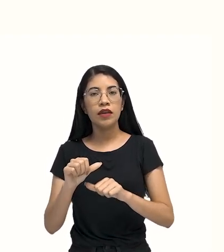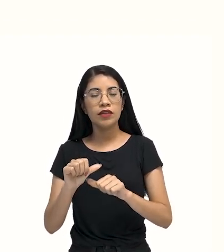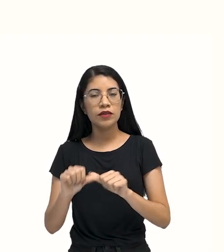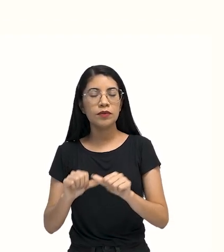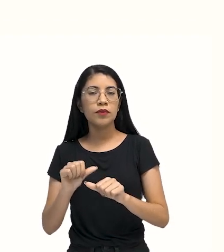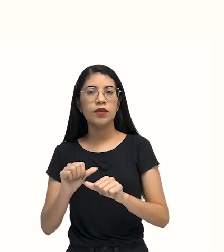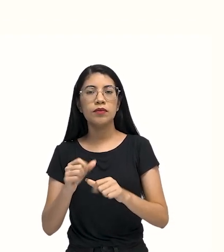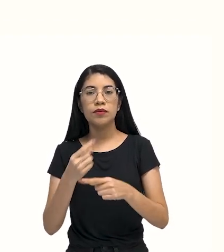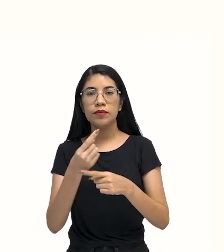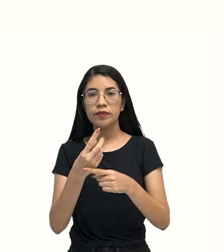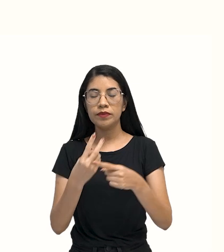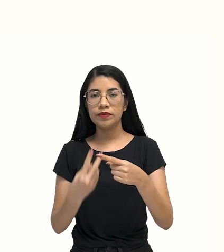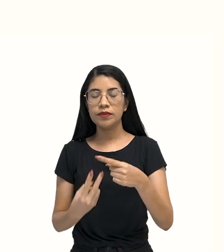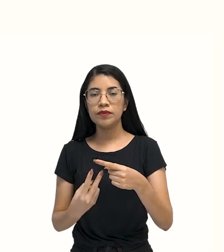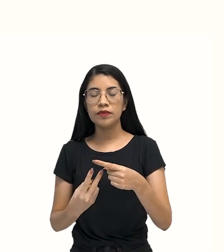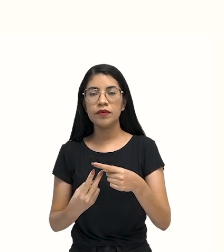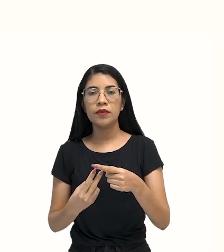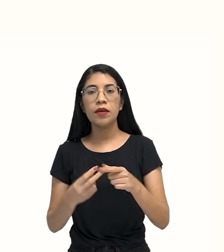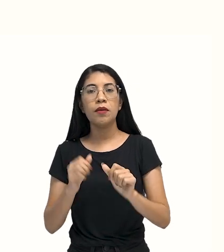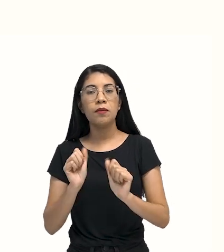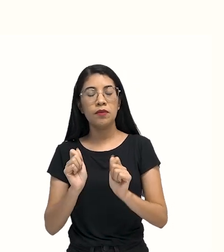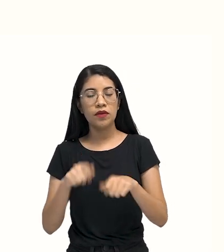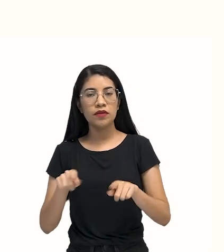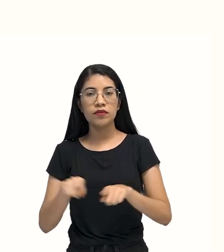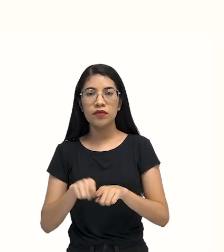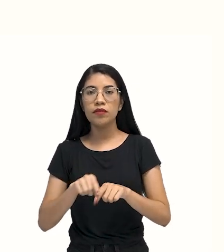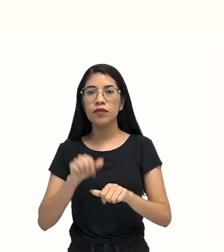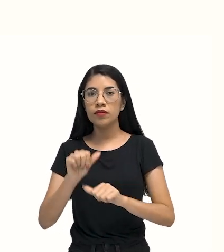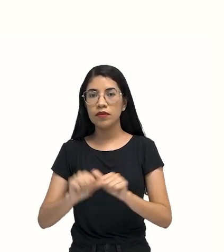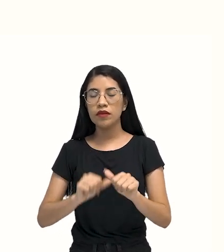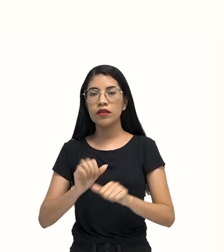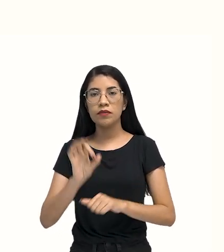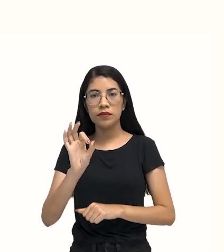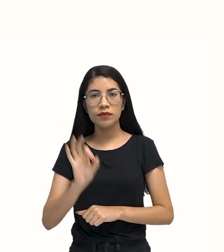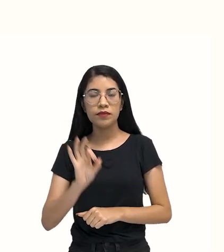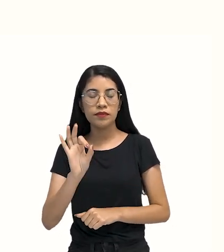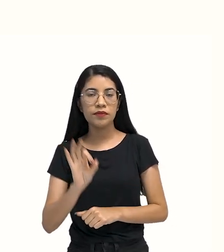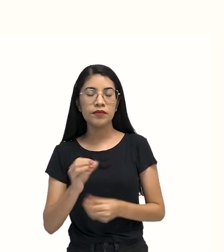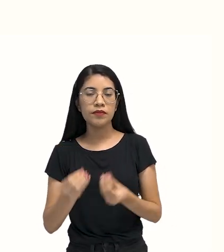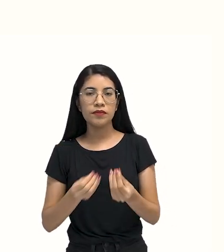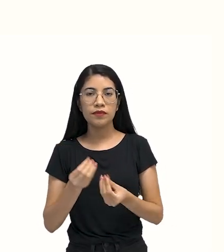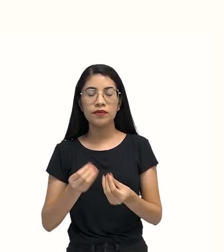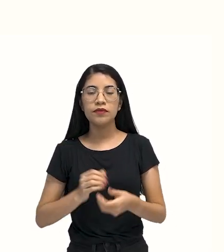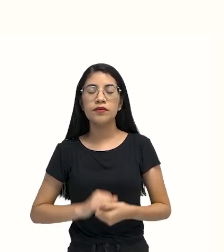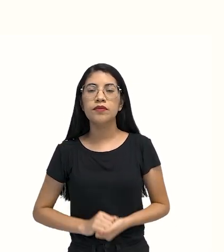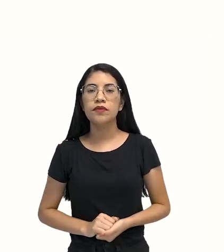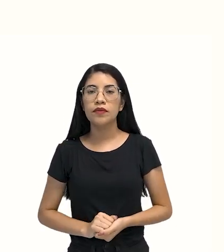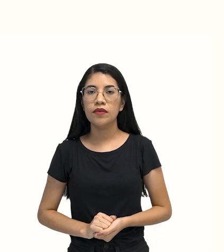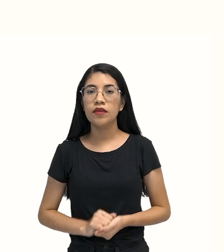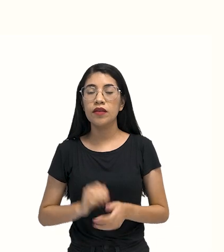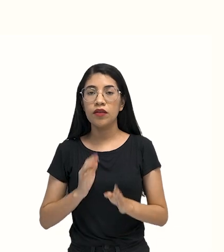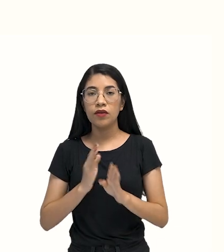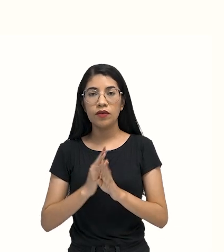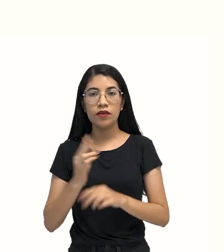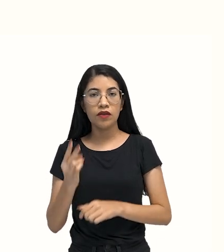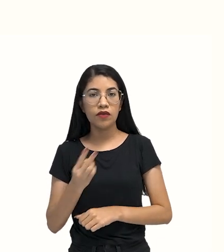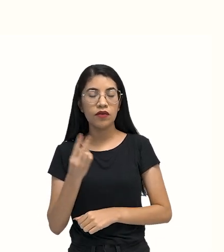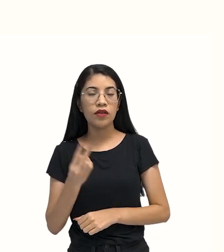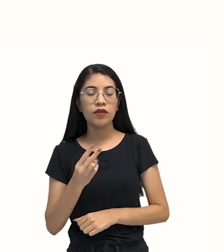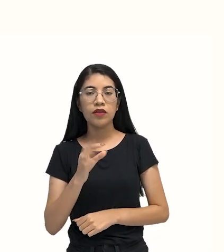1 sobre 2 em porcentagem, eu vou chegar em